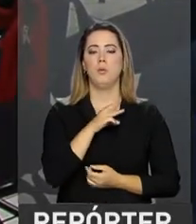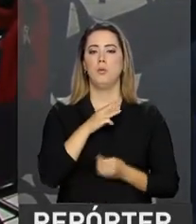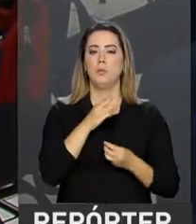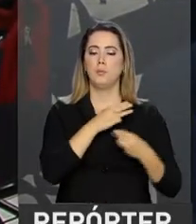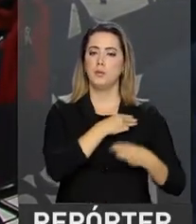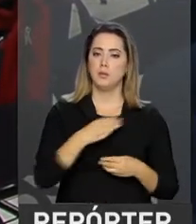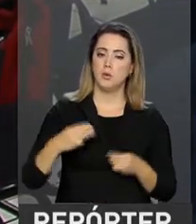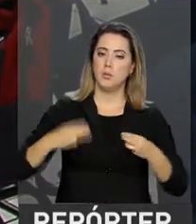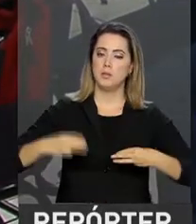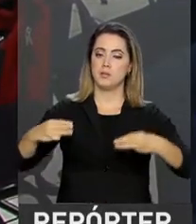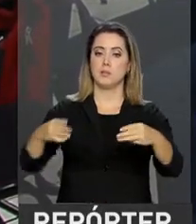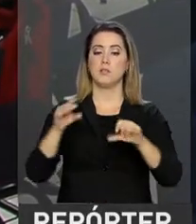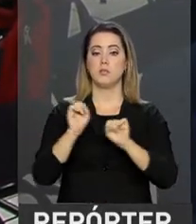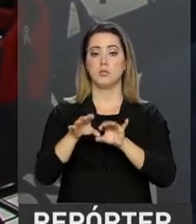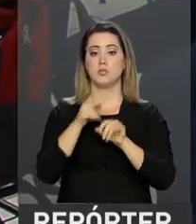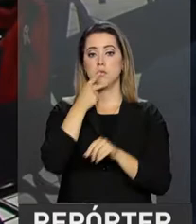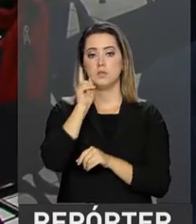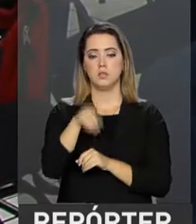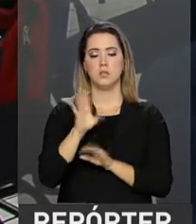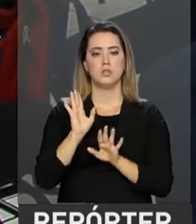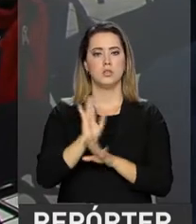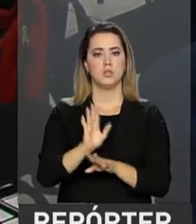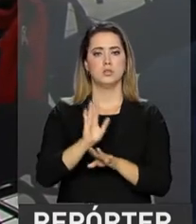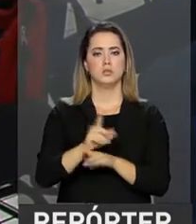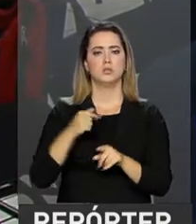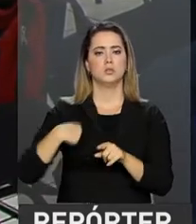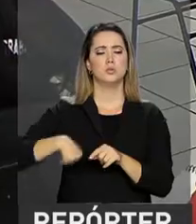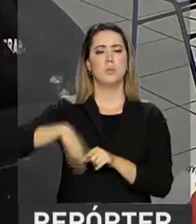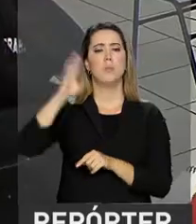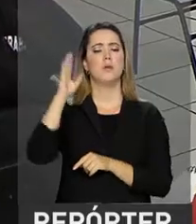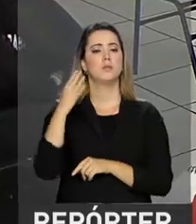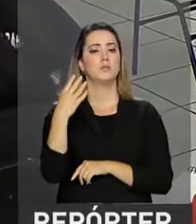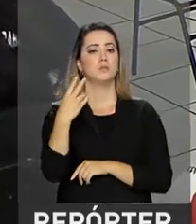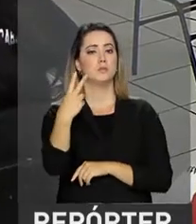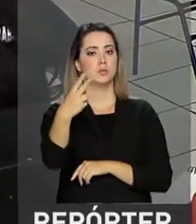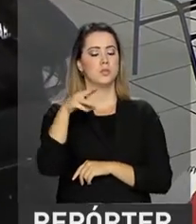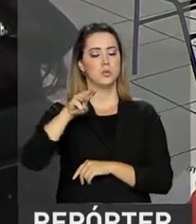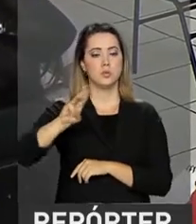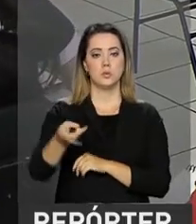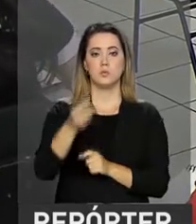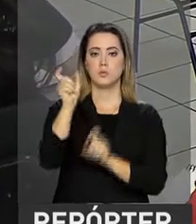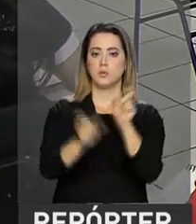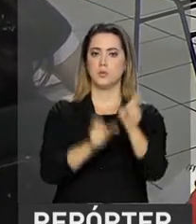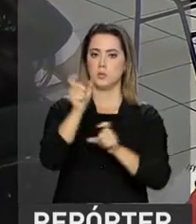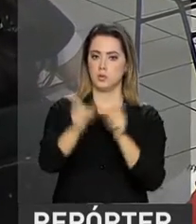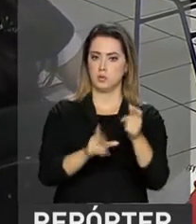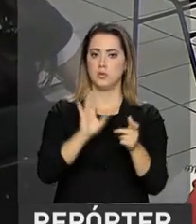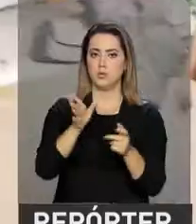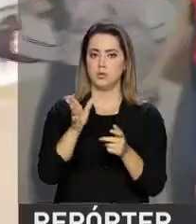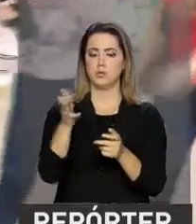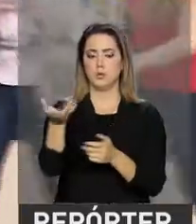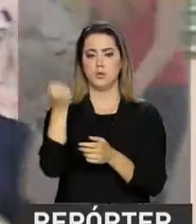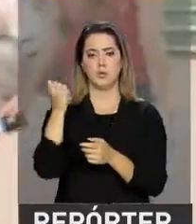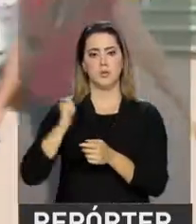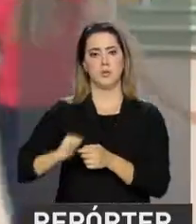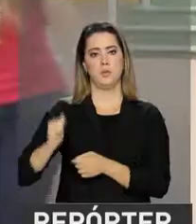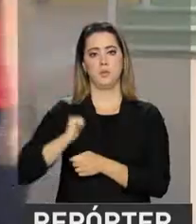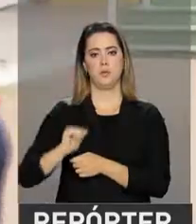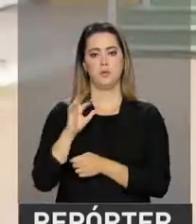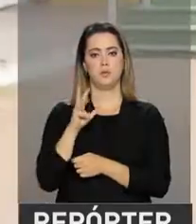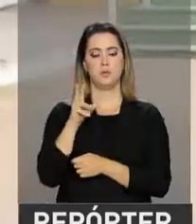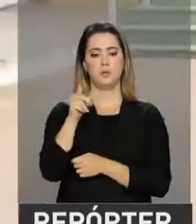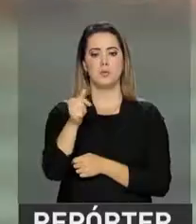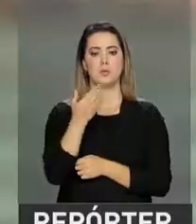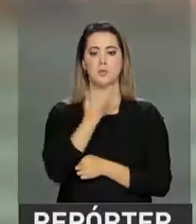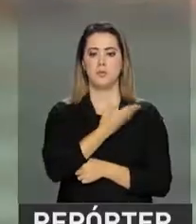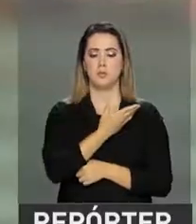Educação, o ProUni já concedeu, desde sua criação em 2005, mais de 2 milhões de bolsas de estudo. Com uma bolsa